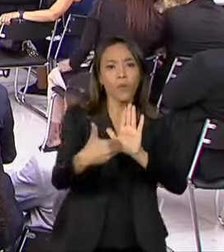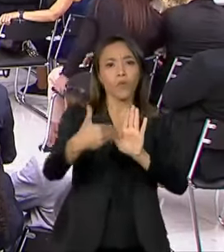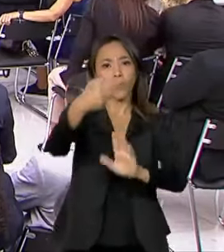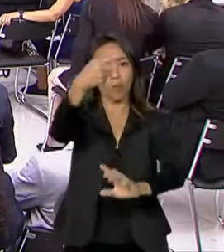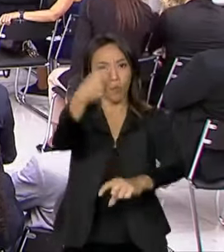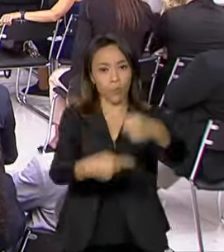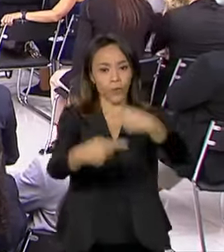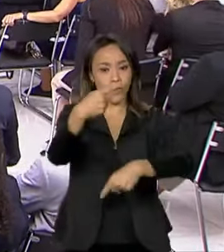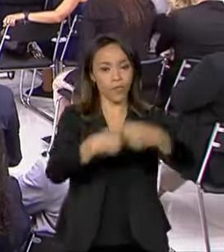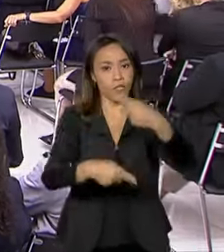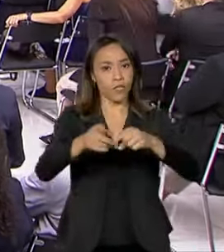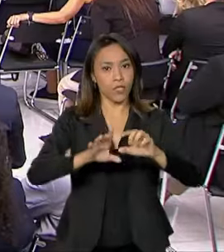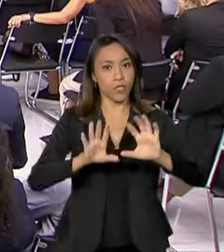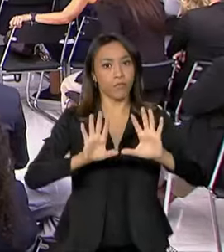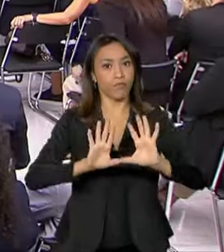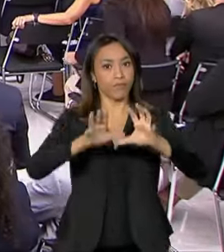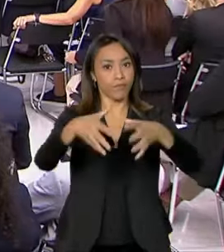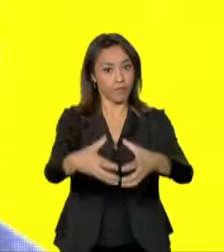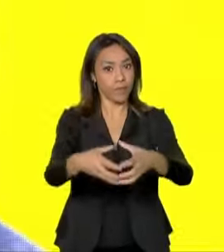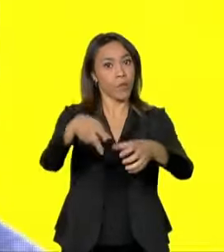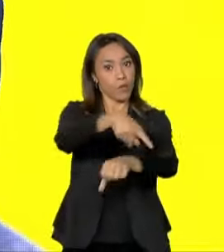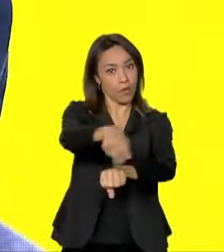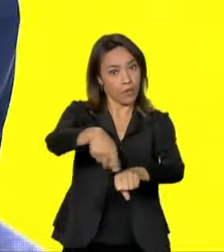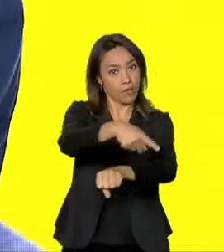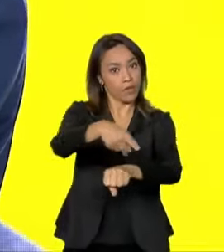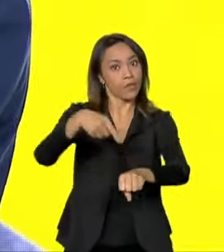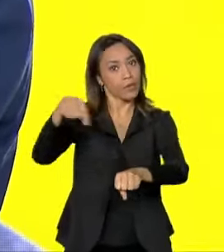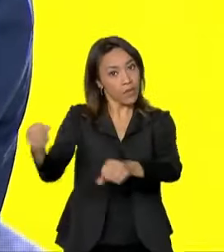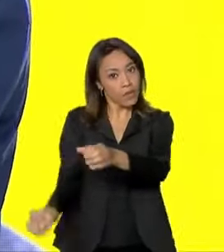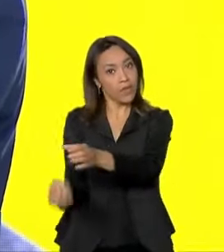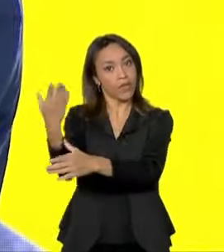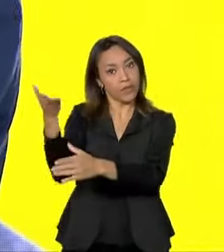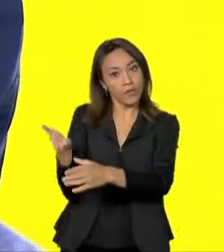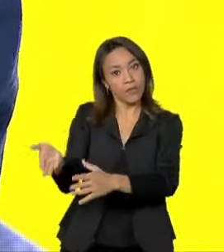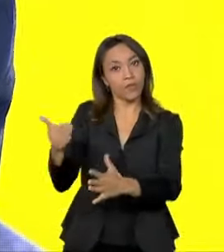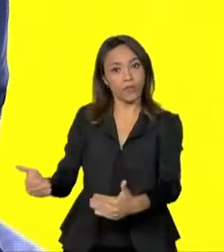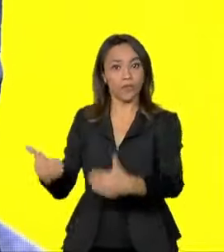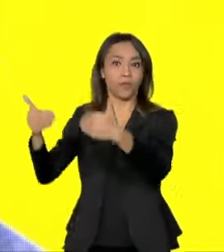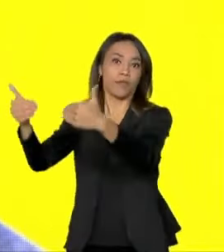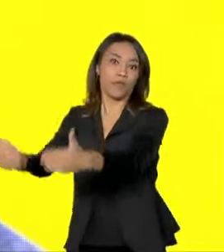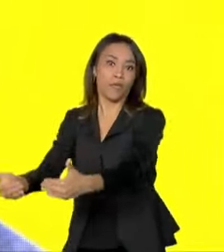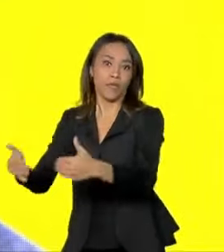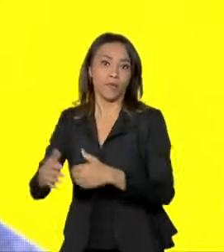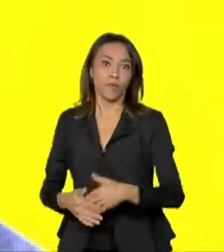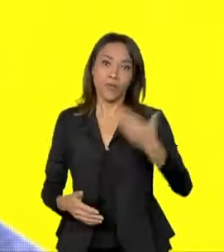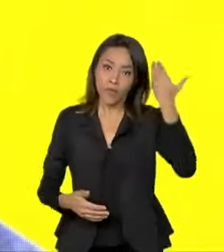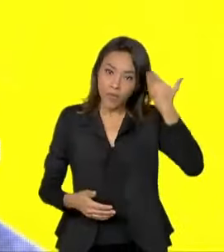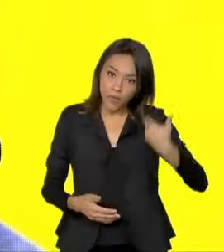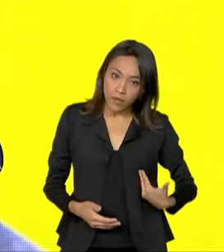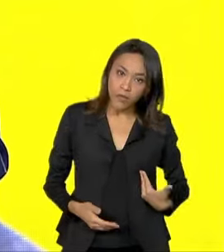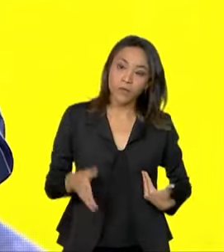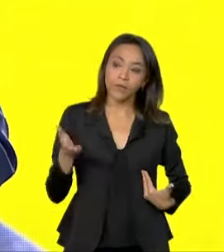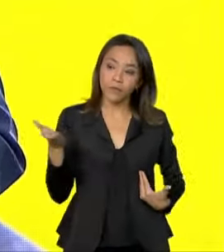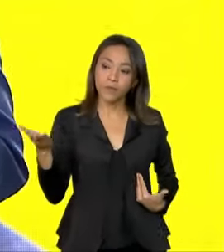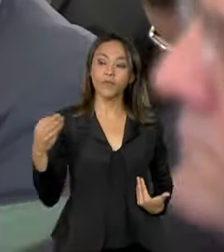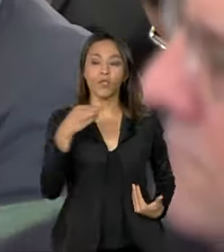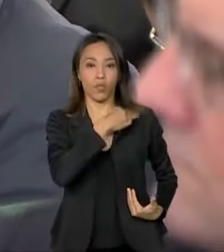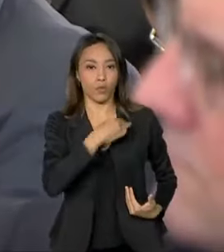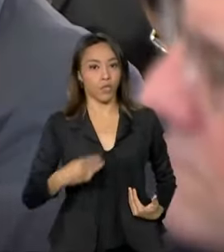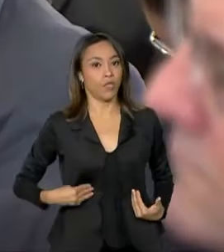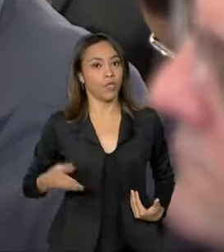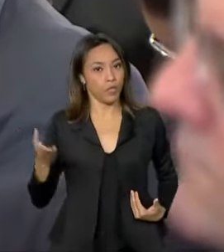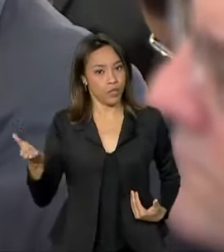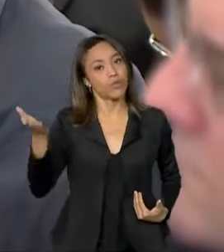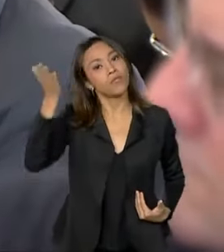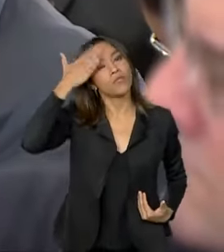para esse setor com a criação deste ministério. Eu e o ministro Márcio França sabemos do